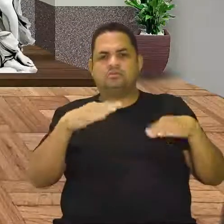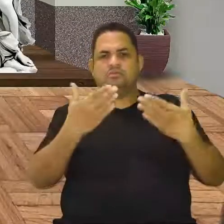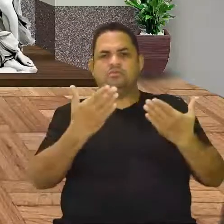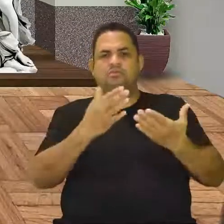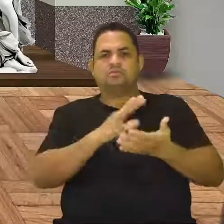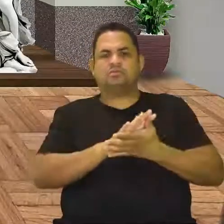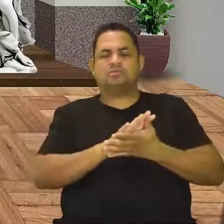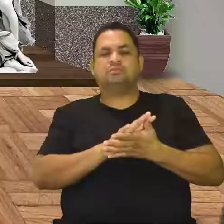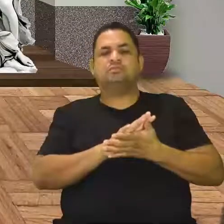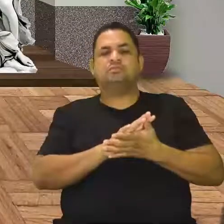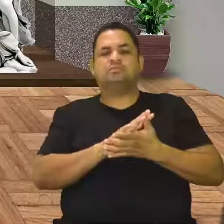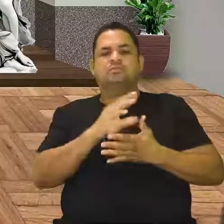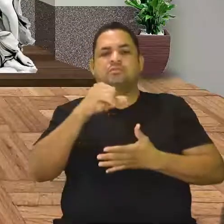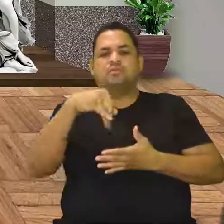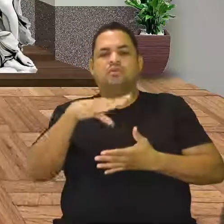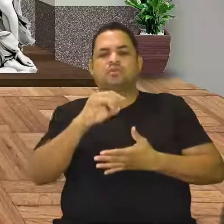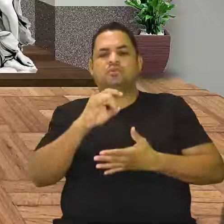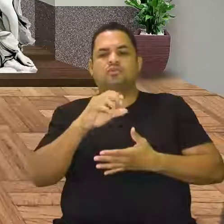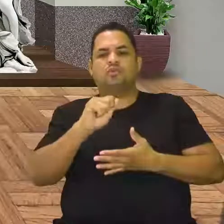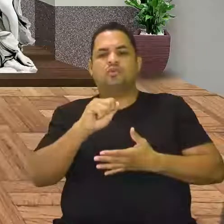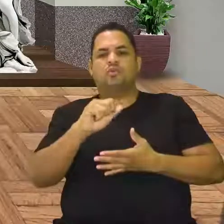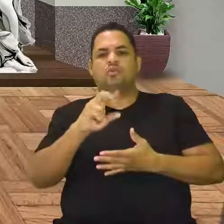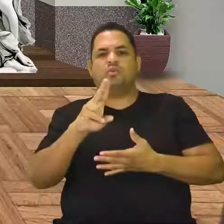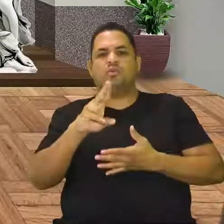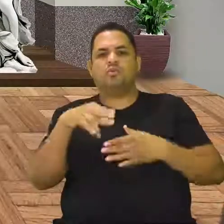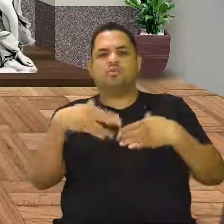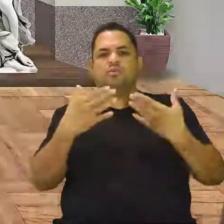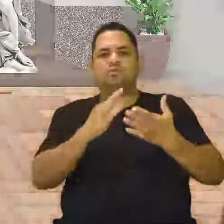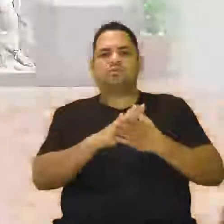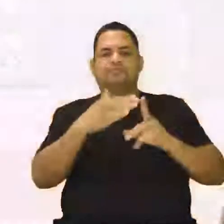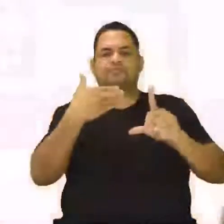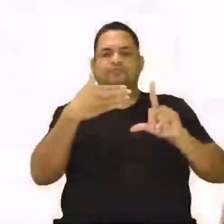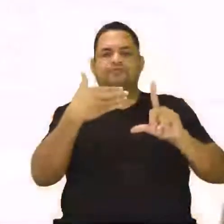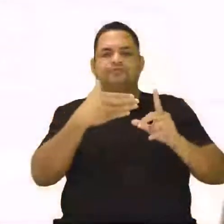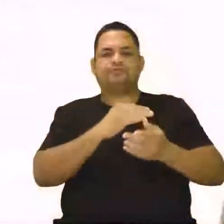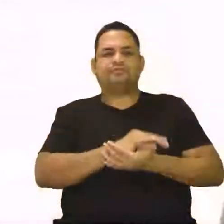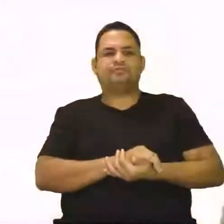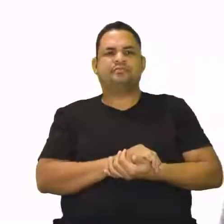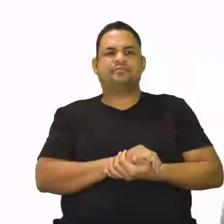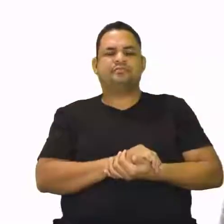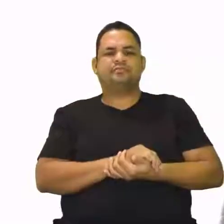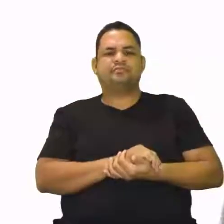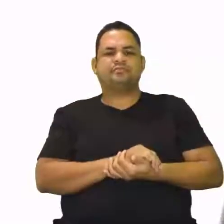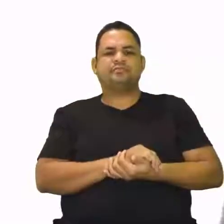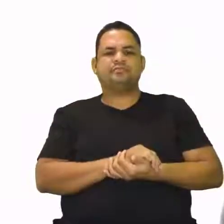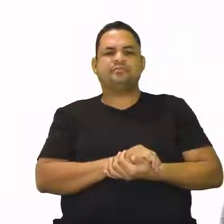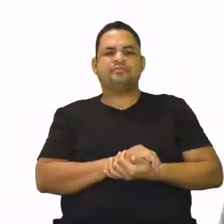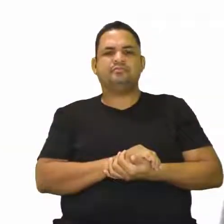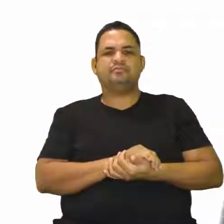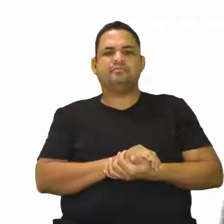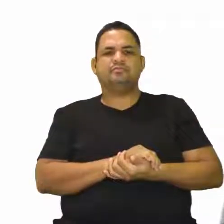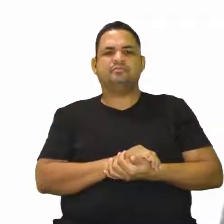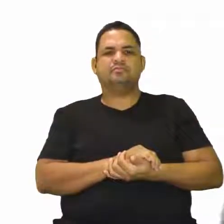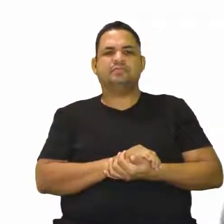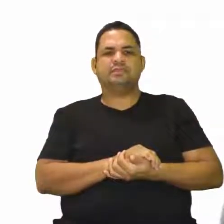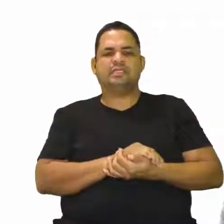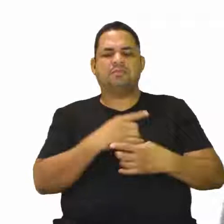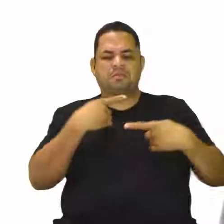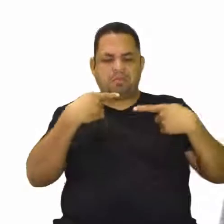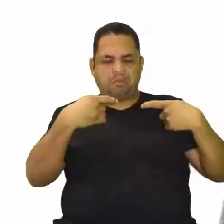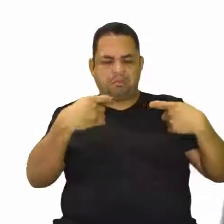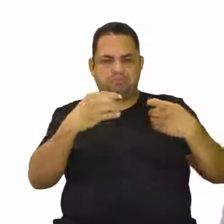ameaçado Moscou Agora sim Já saiu do quadro vamos lá na sequência os